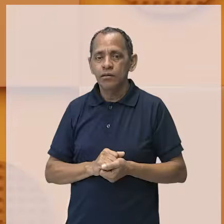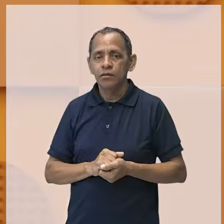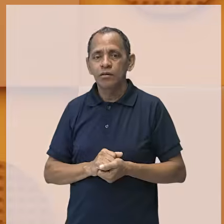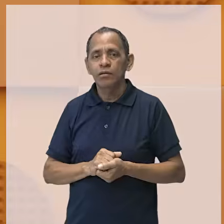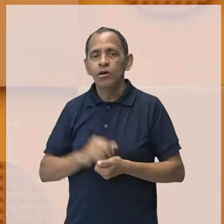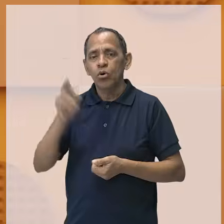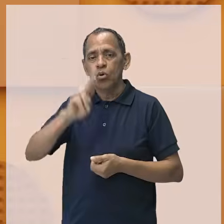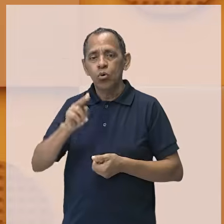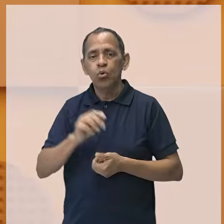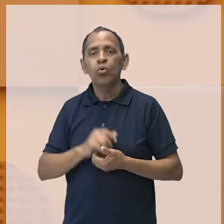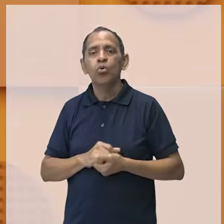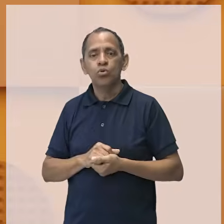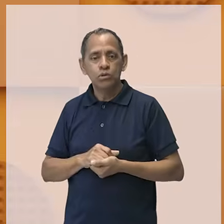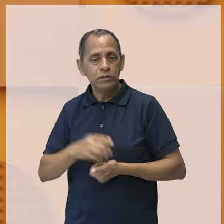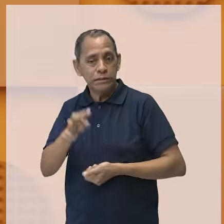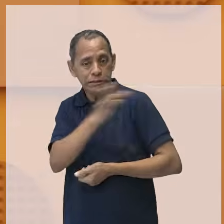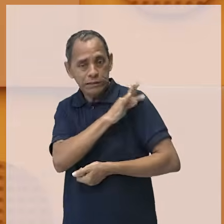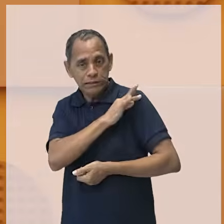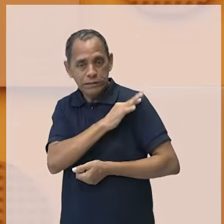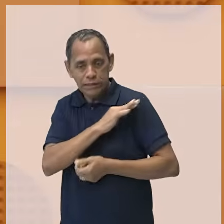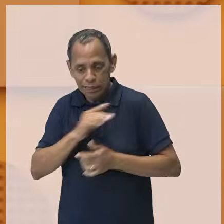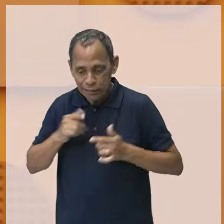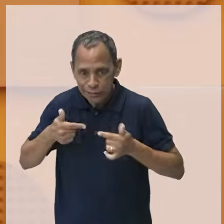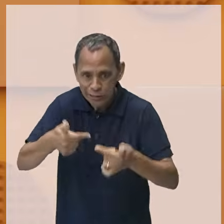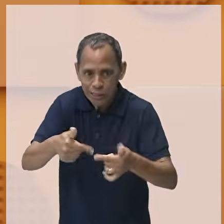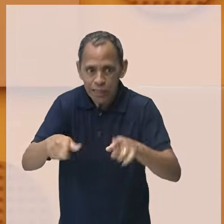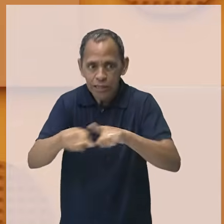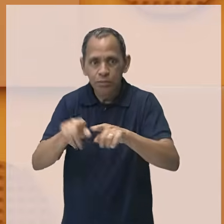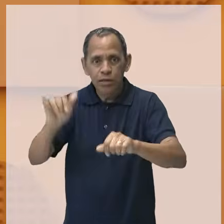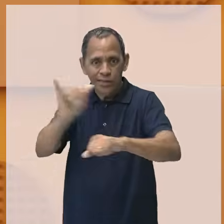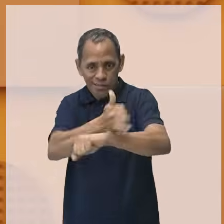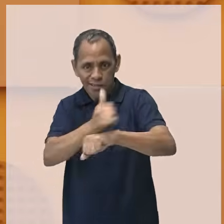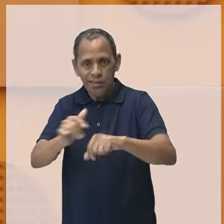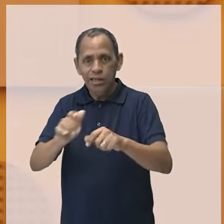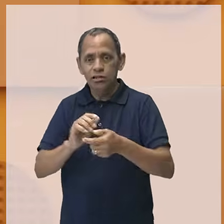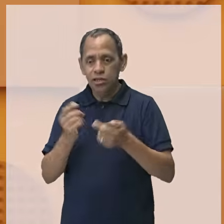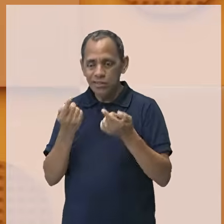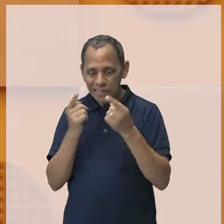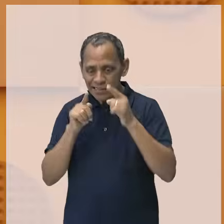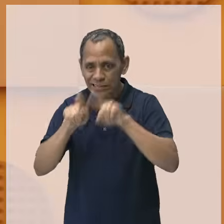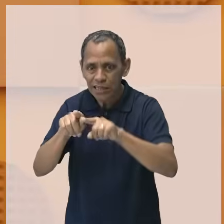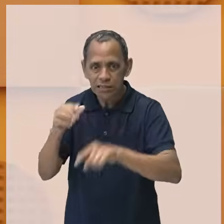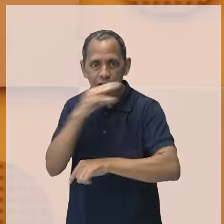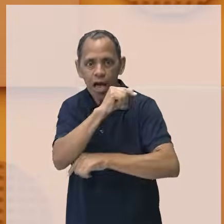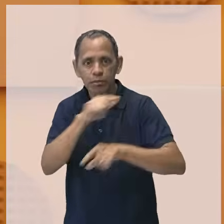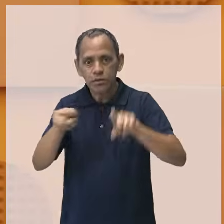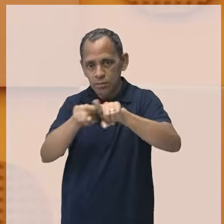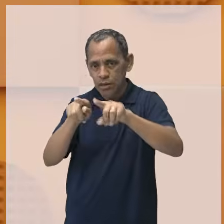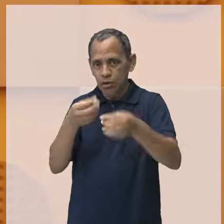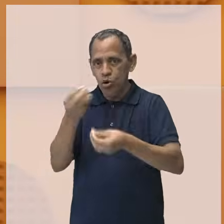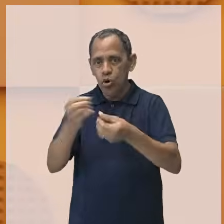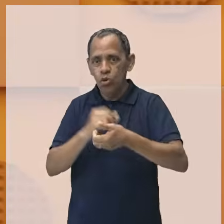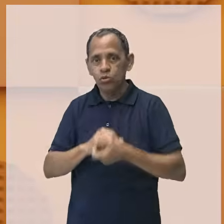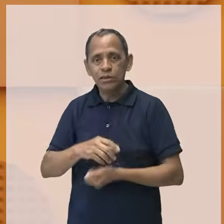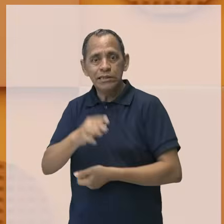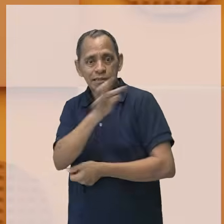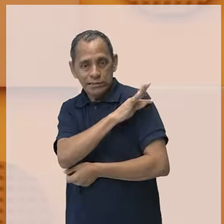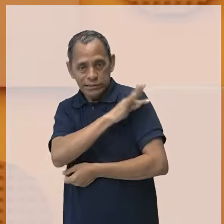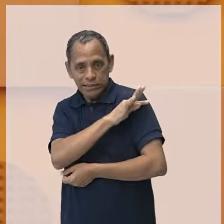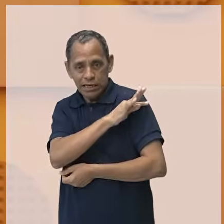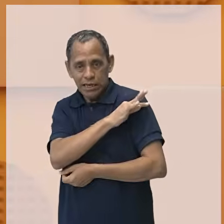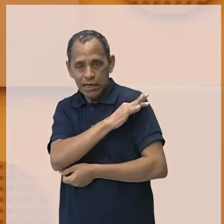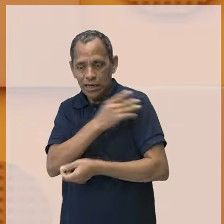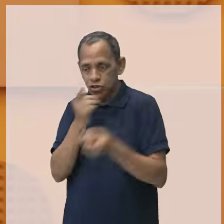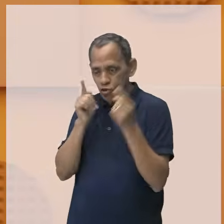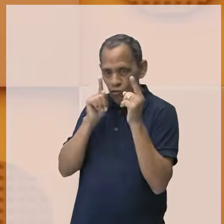área montanhosa, uma área de floresta. E lá eles acabam utilizando táticas de guerrilha. O que seria isso? Táticas